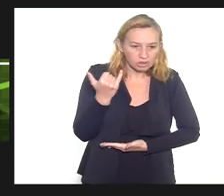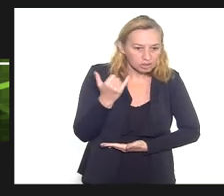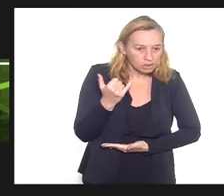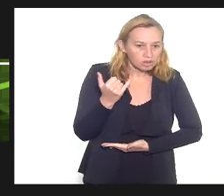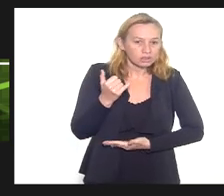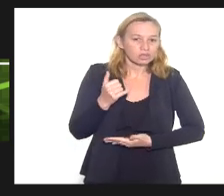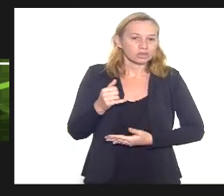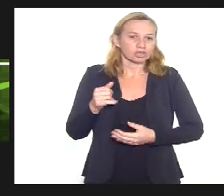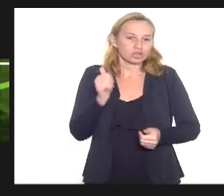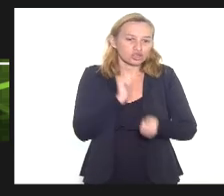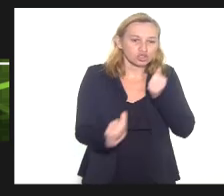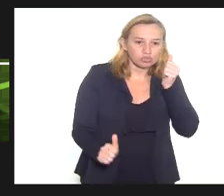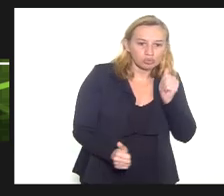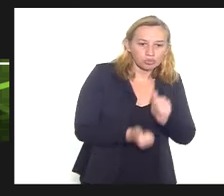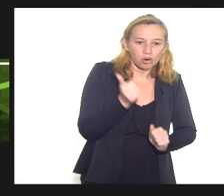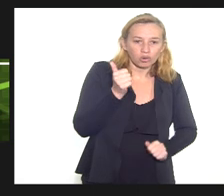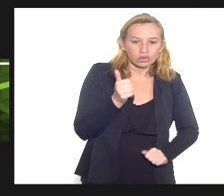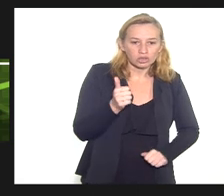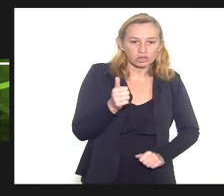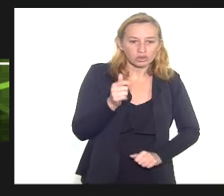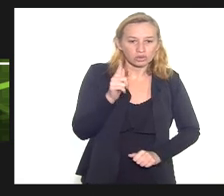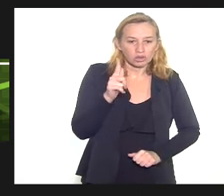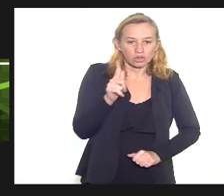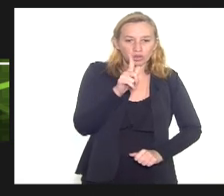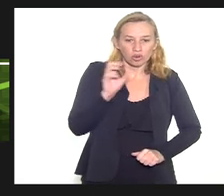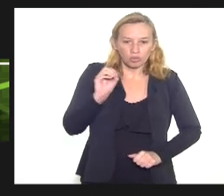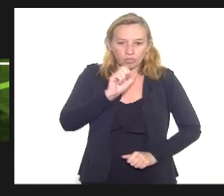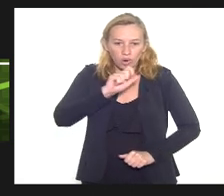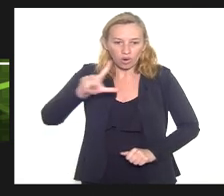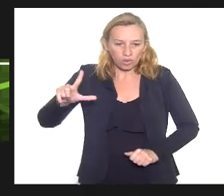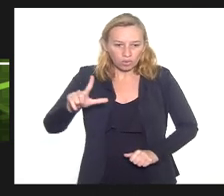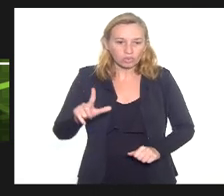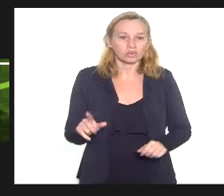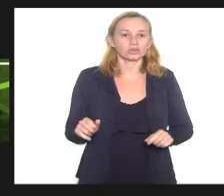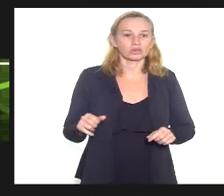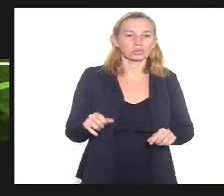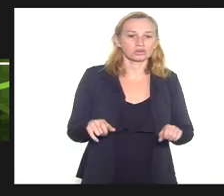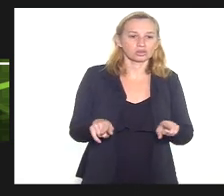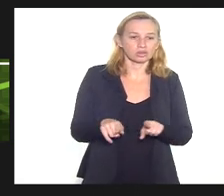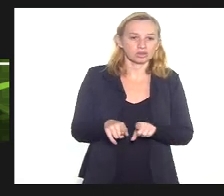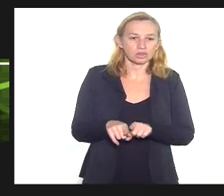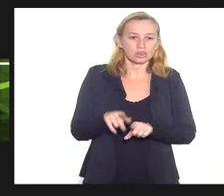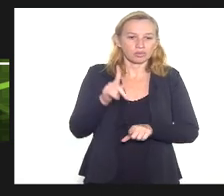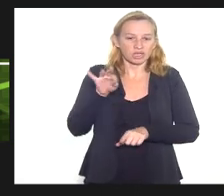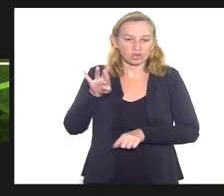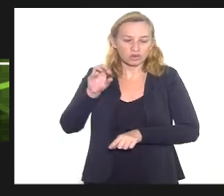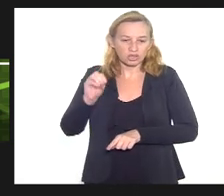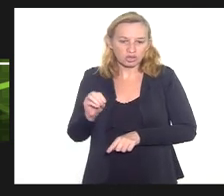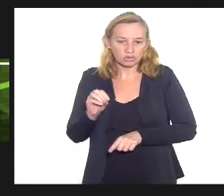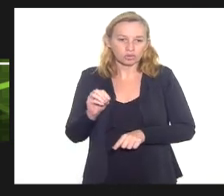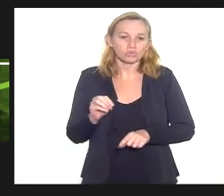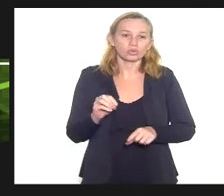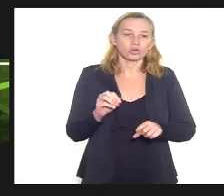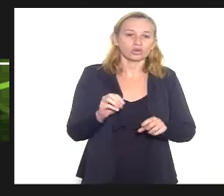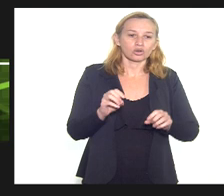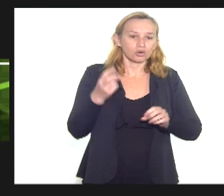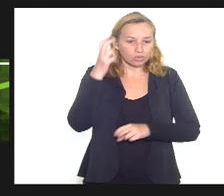patrocínio esportivo ao Golbol, mas, sobretudo, relevante, o patrocínio cultural ao Museu de Arte do Rio de